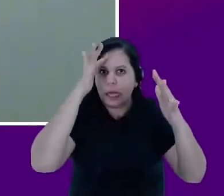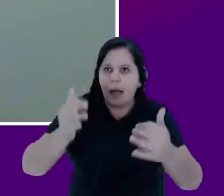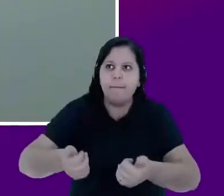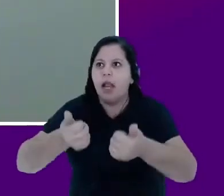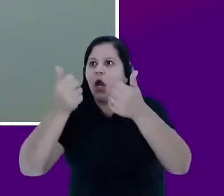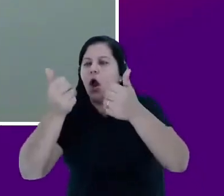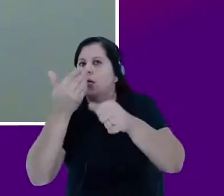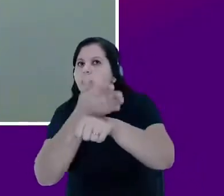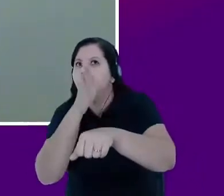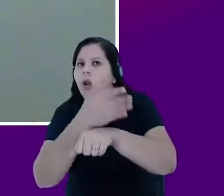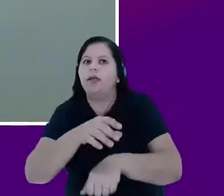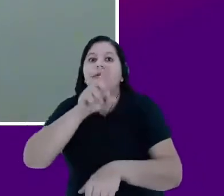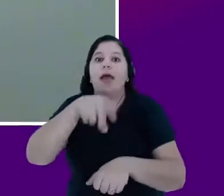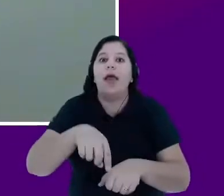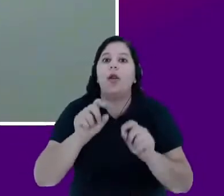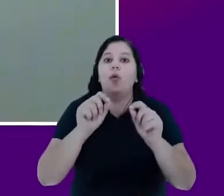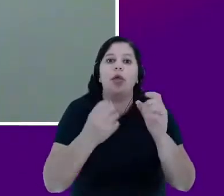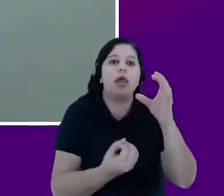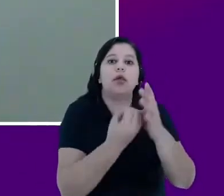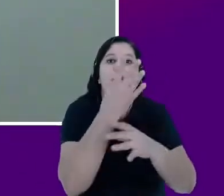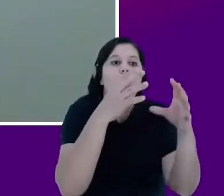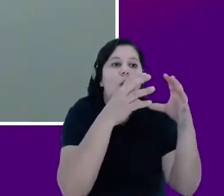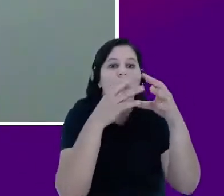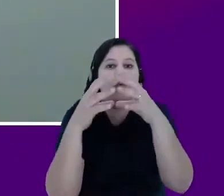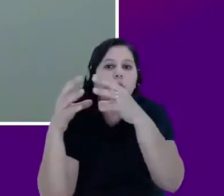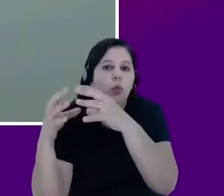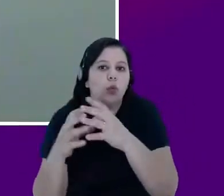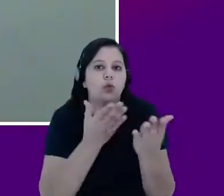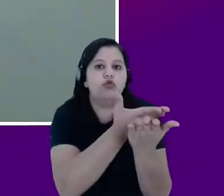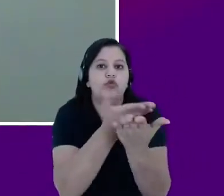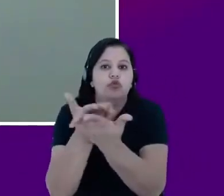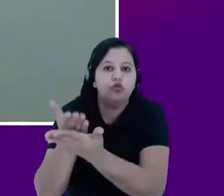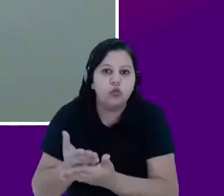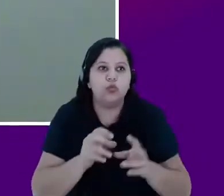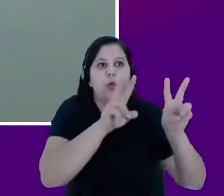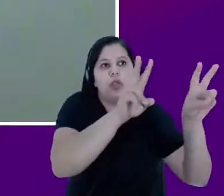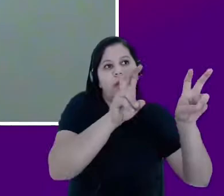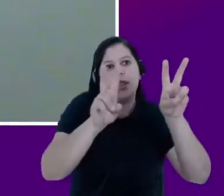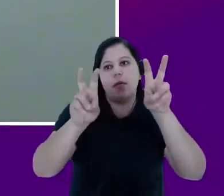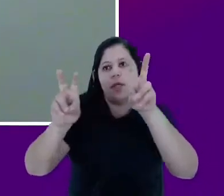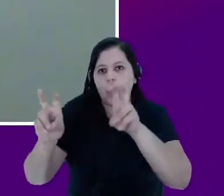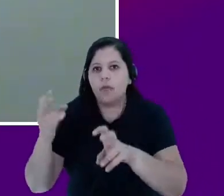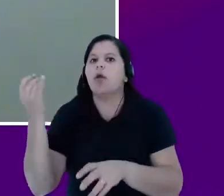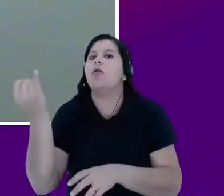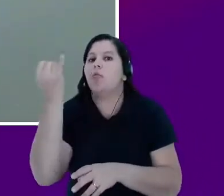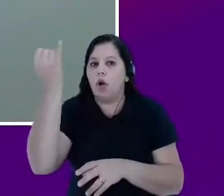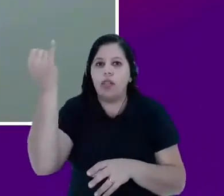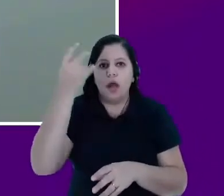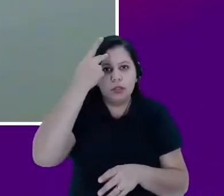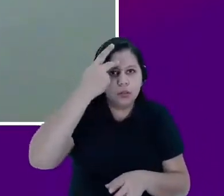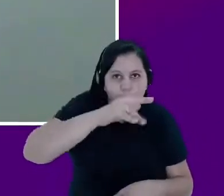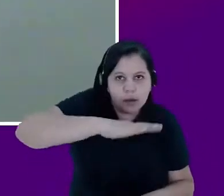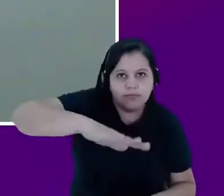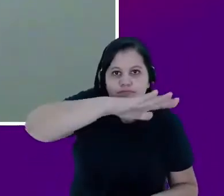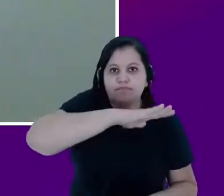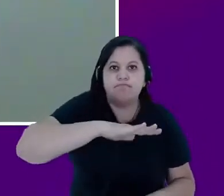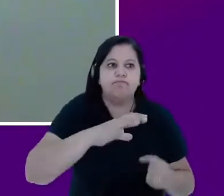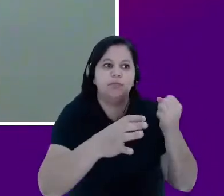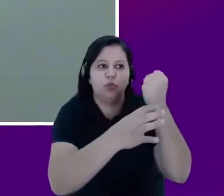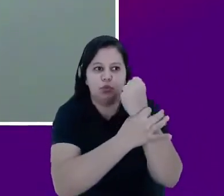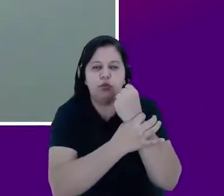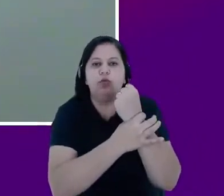trabalho, através de grupos de estudo, né, de temáticas, como eu disse, que fosse importante e relevante para todo esse mercado, tá? Então,